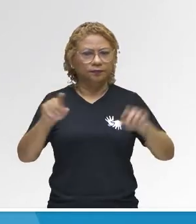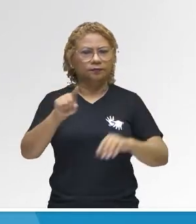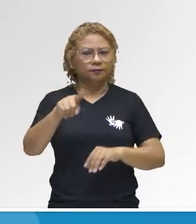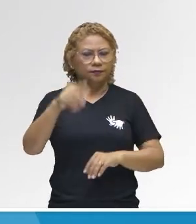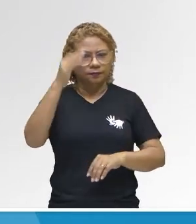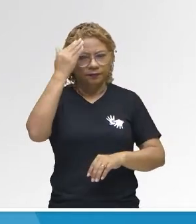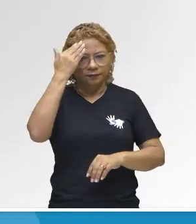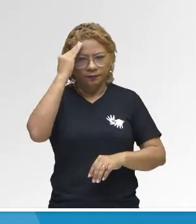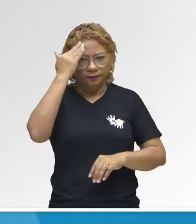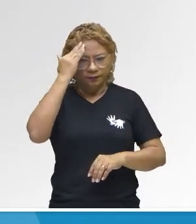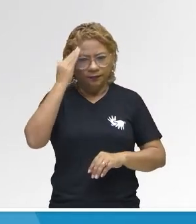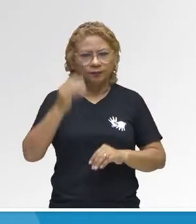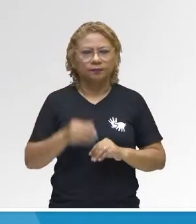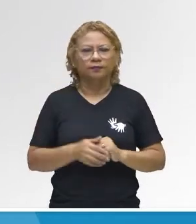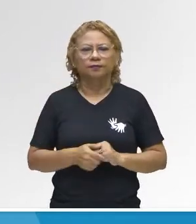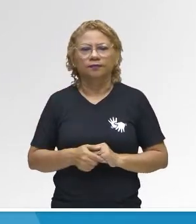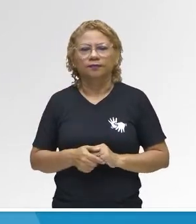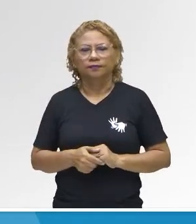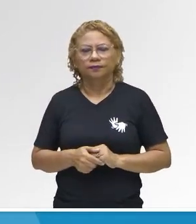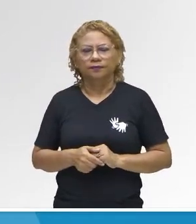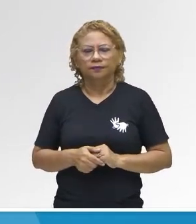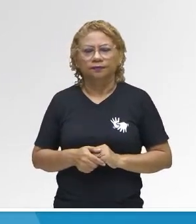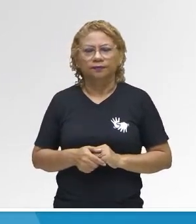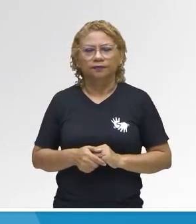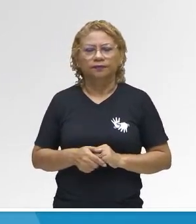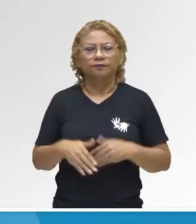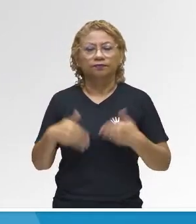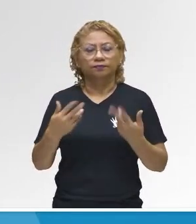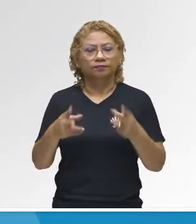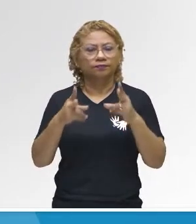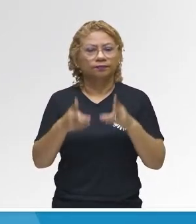dessa projeção ortogonal. Então, observa o seguinte.